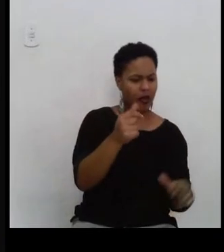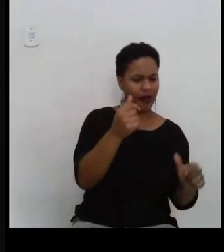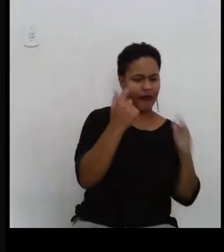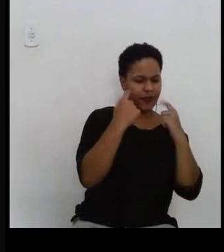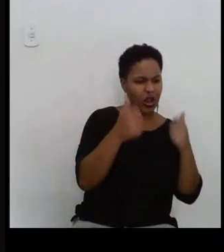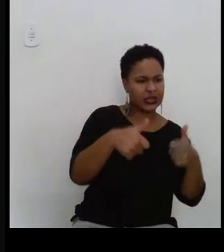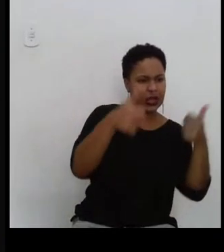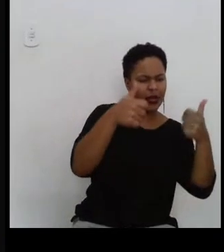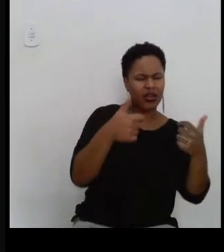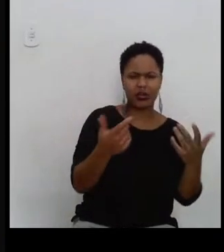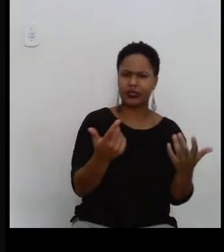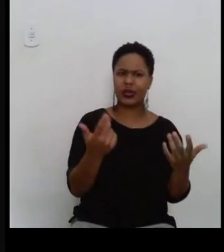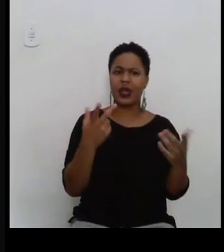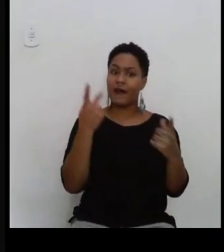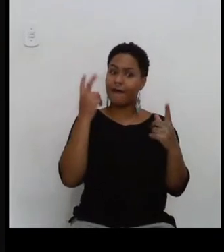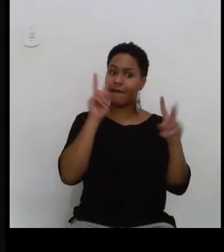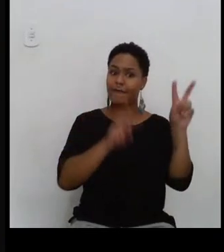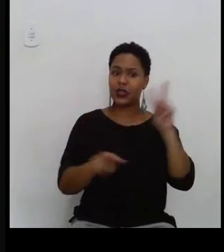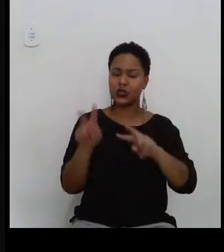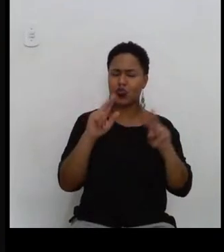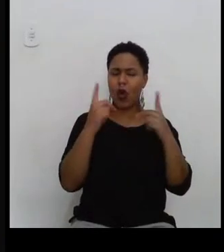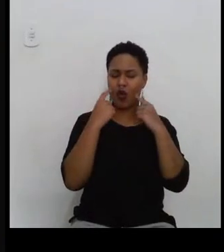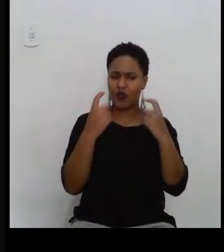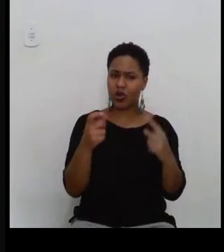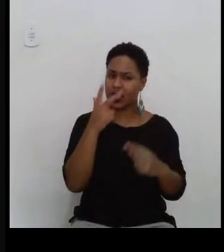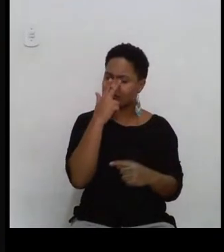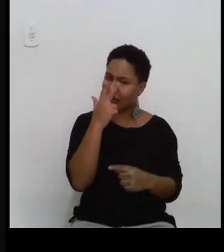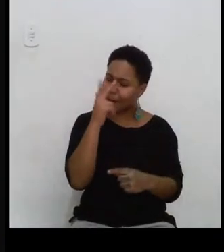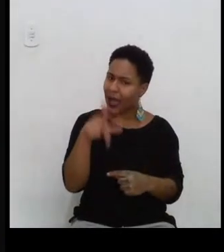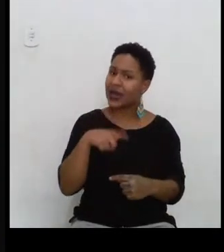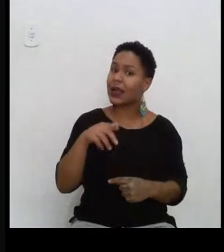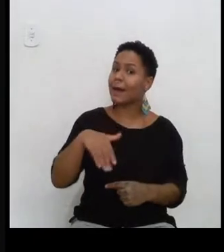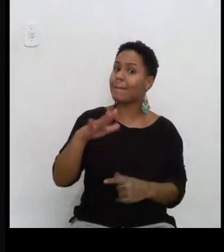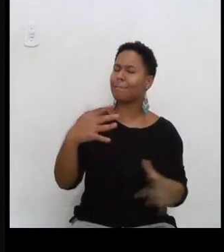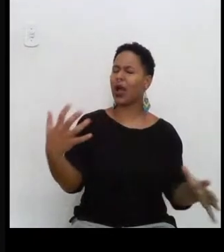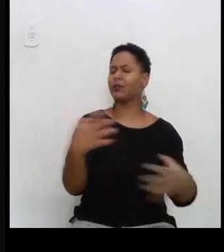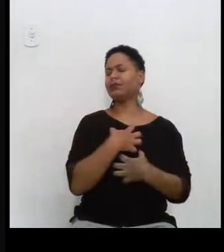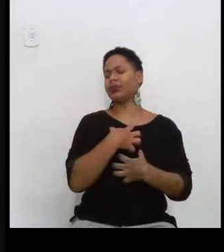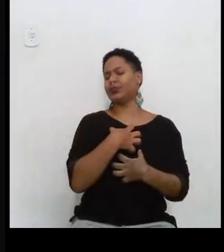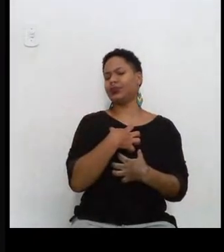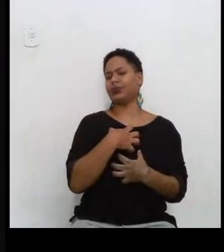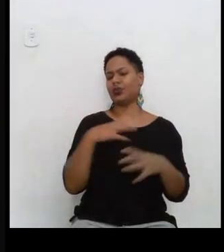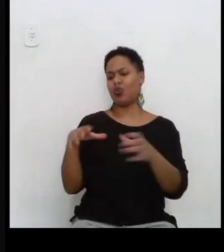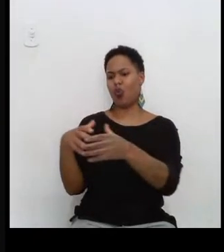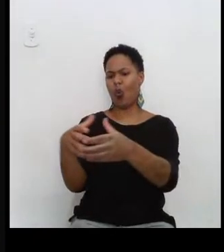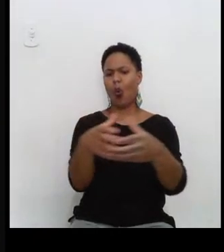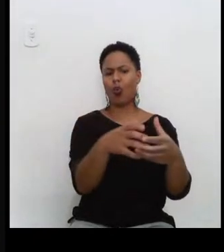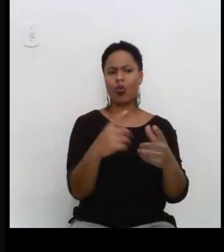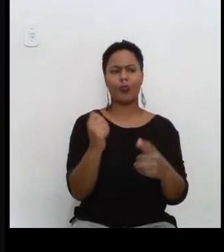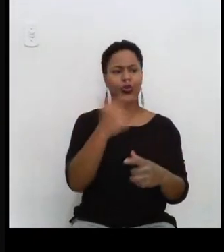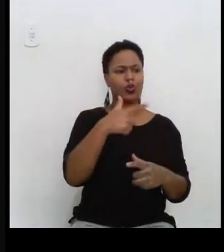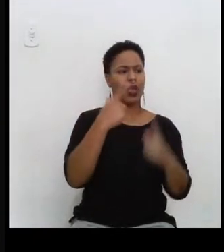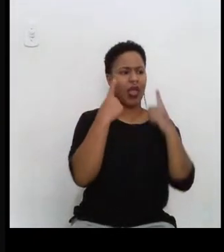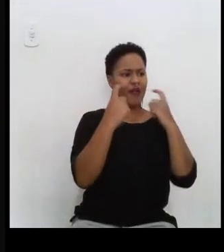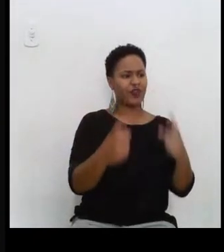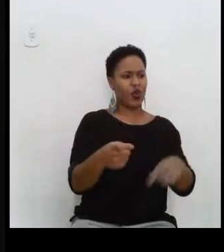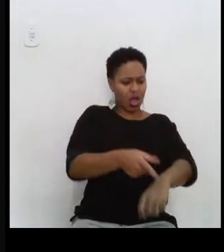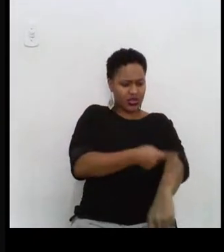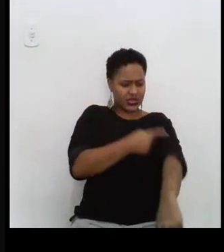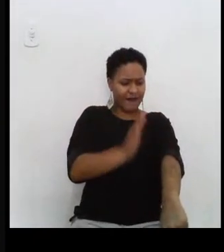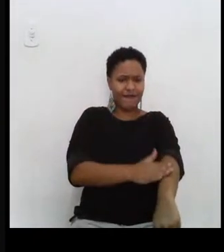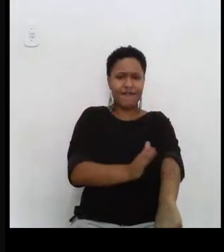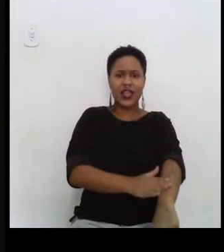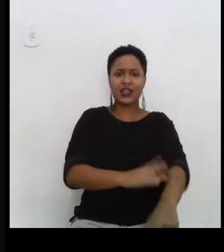missoni aparecer tua massa Impacto eles o grupo pela violência física e brigam questão ambiental